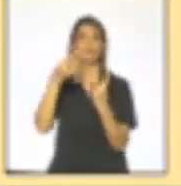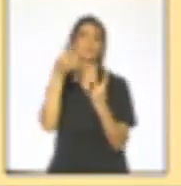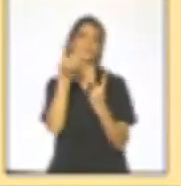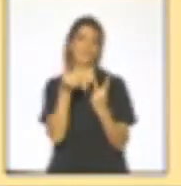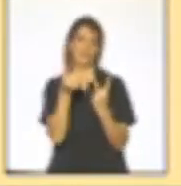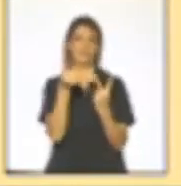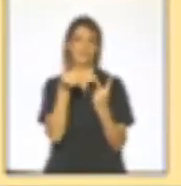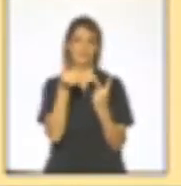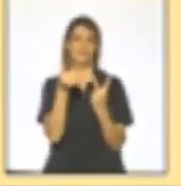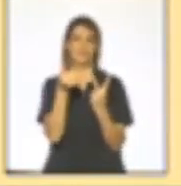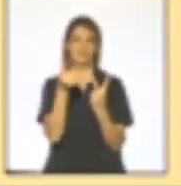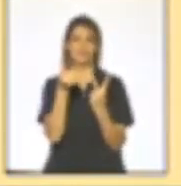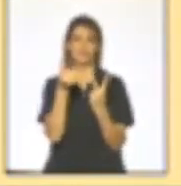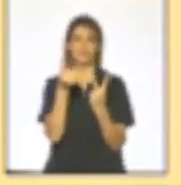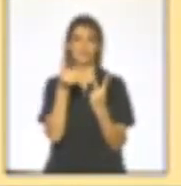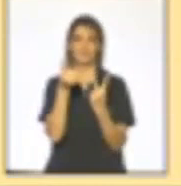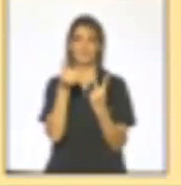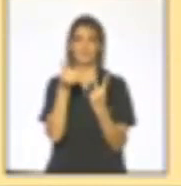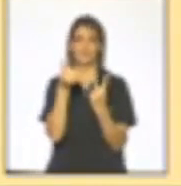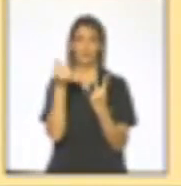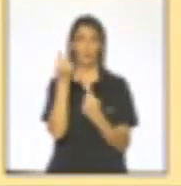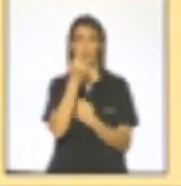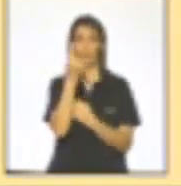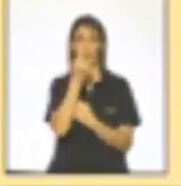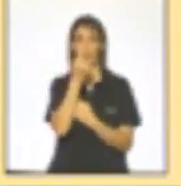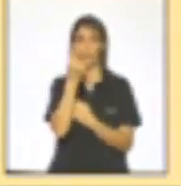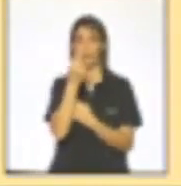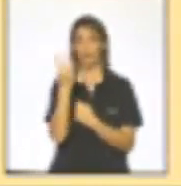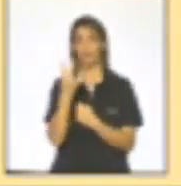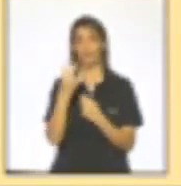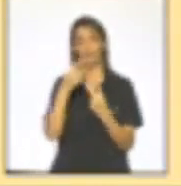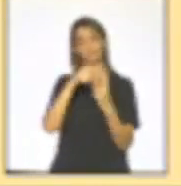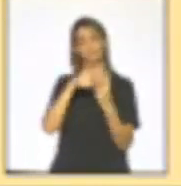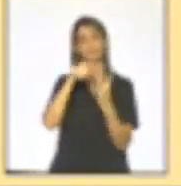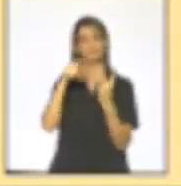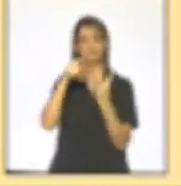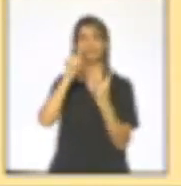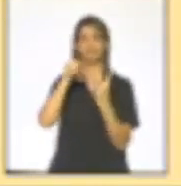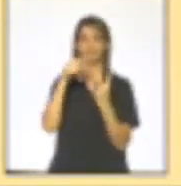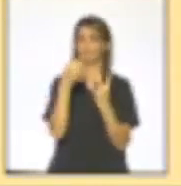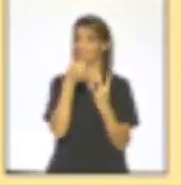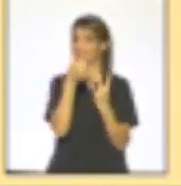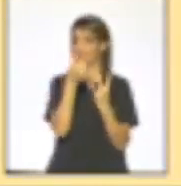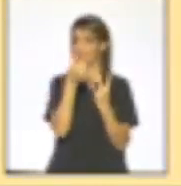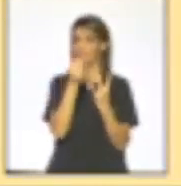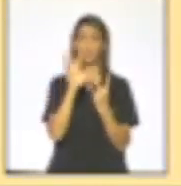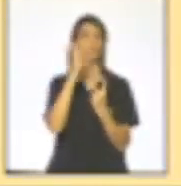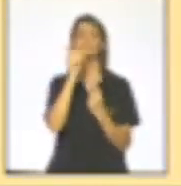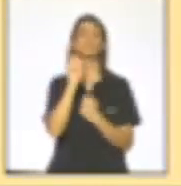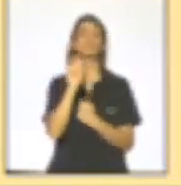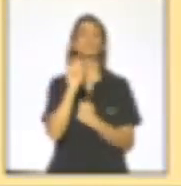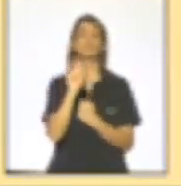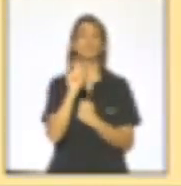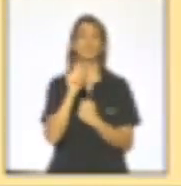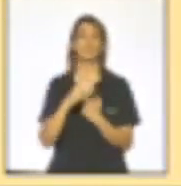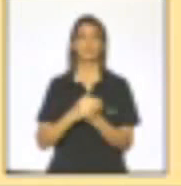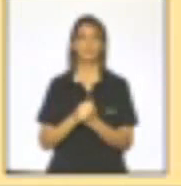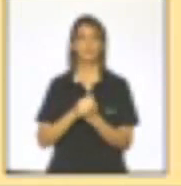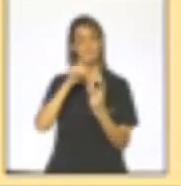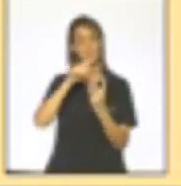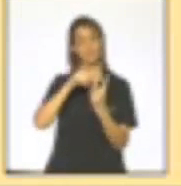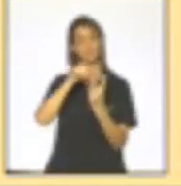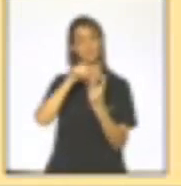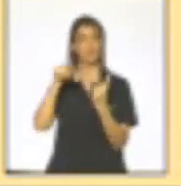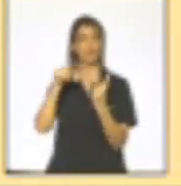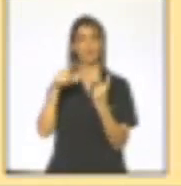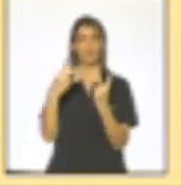Sei. Então, o primeiro valor da raiz quadrada é 6. Então, o que que vai acontecer? Aqui com raiz quadrada é